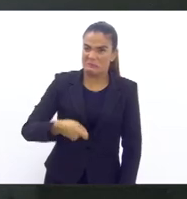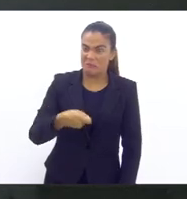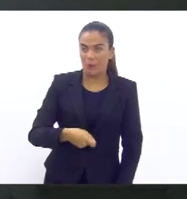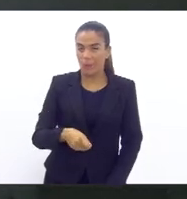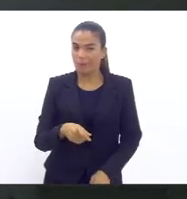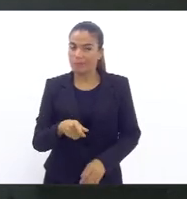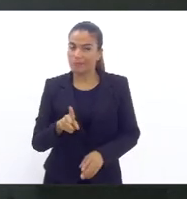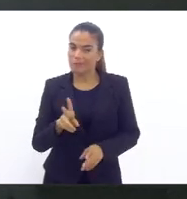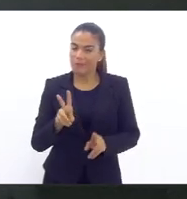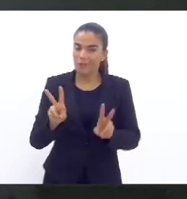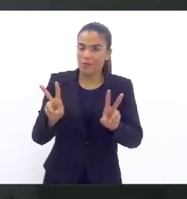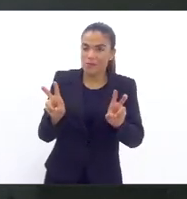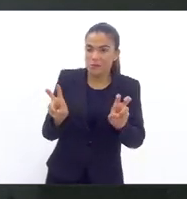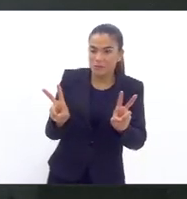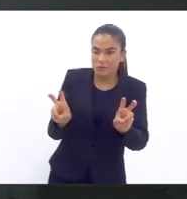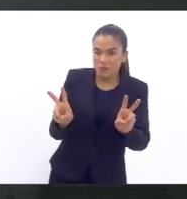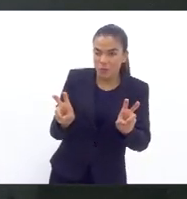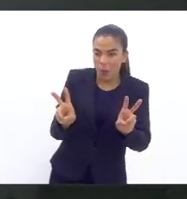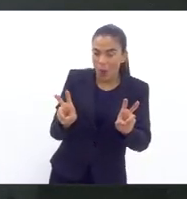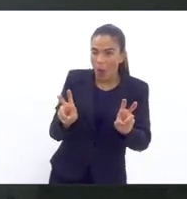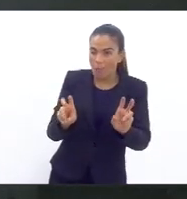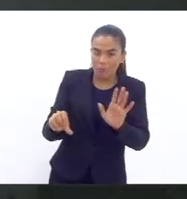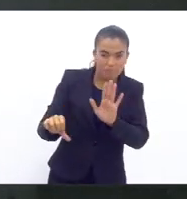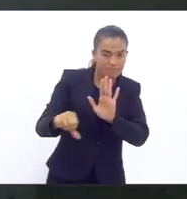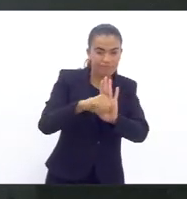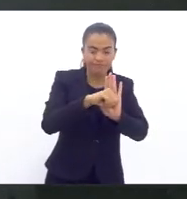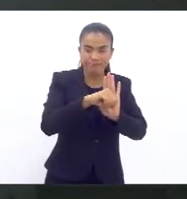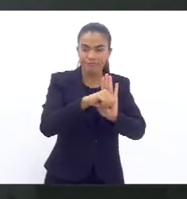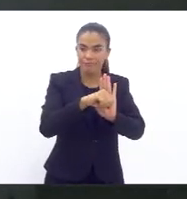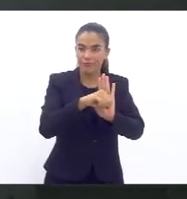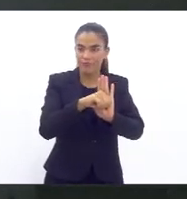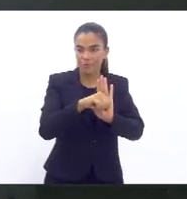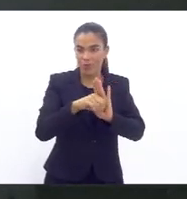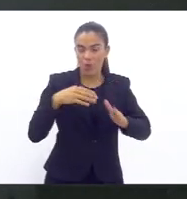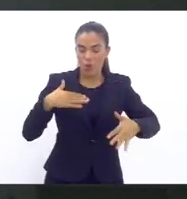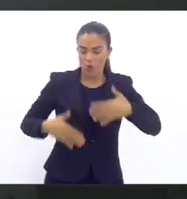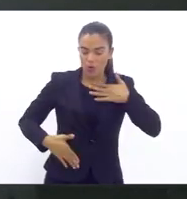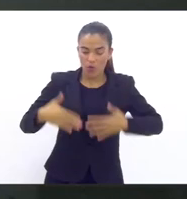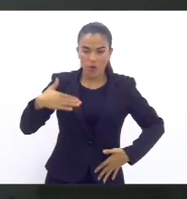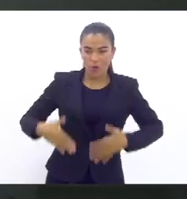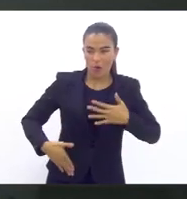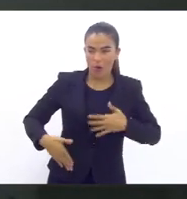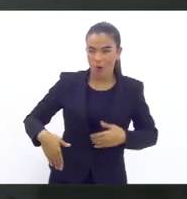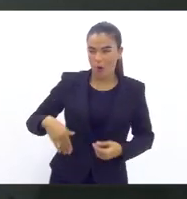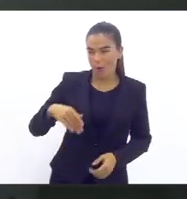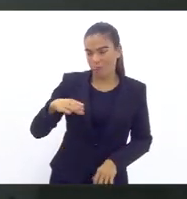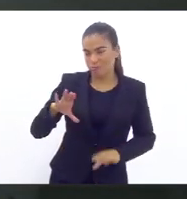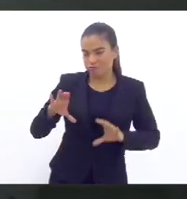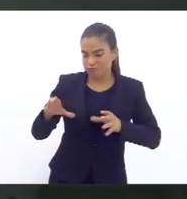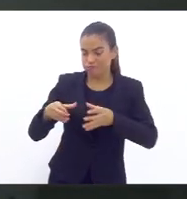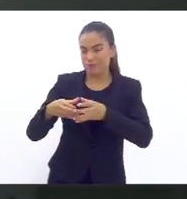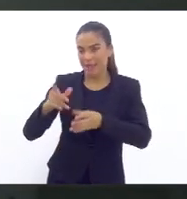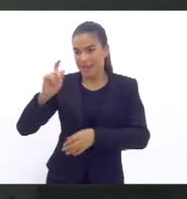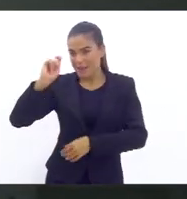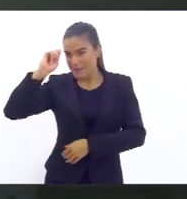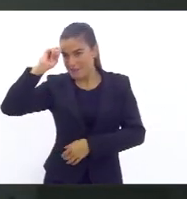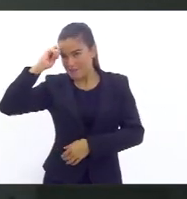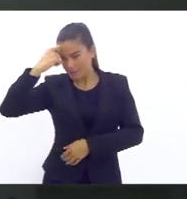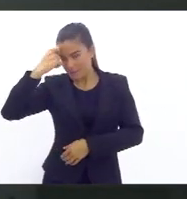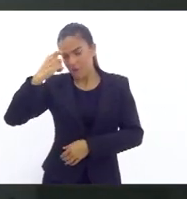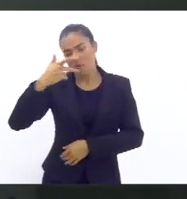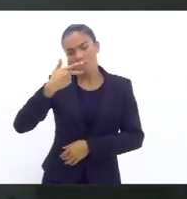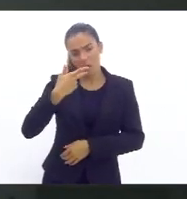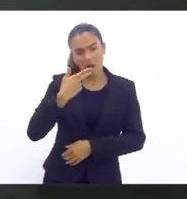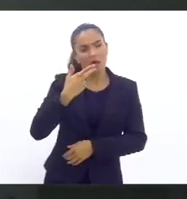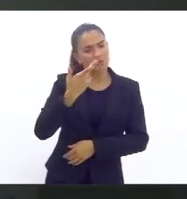Assim que de criminalizar o corpos pretos né assim então tô falando também como